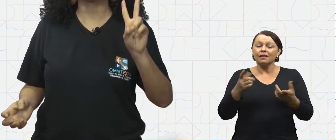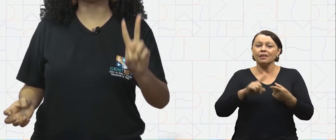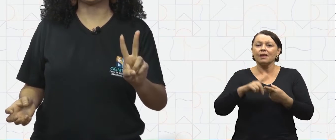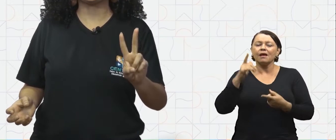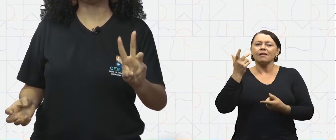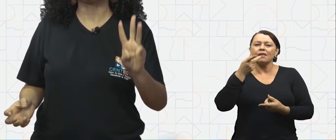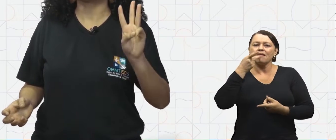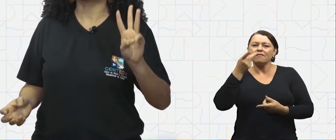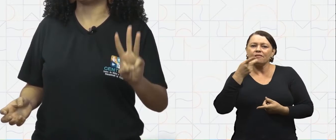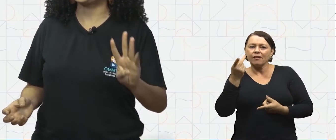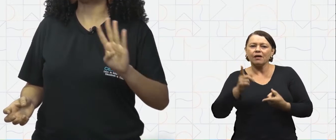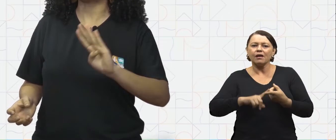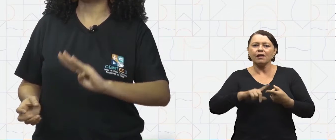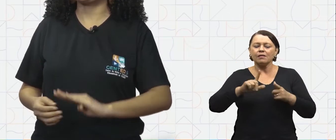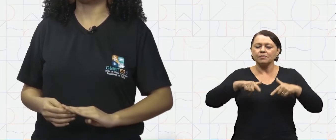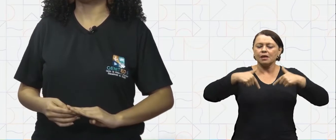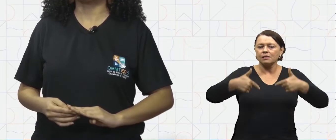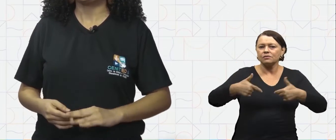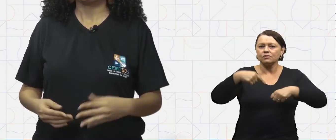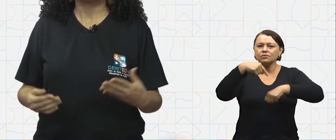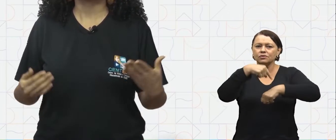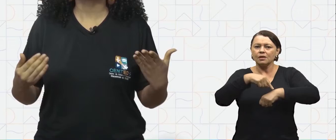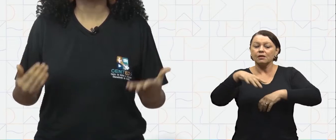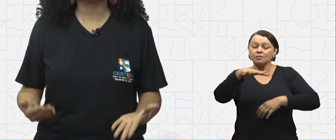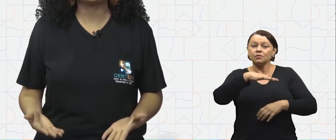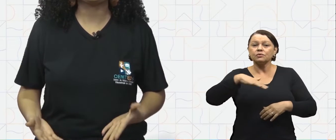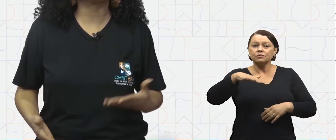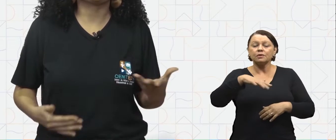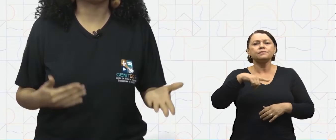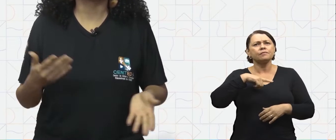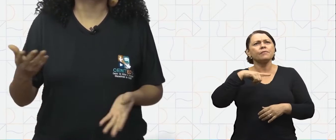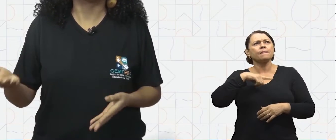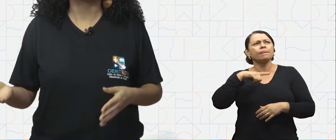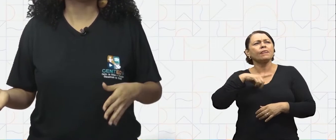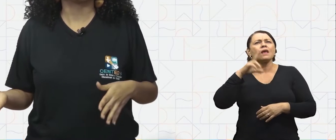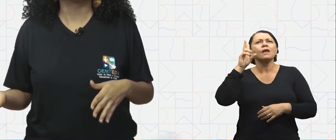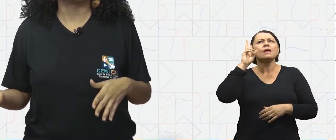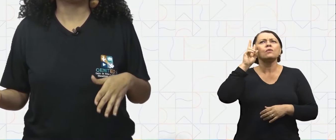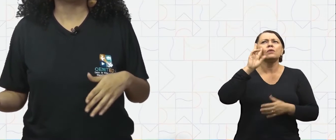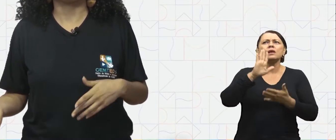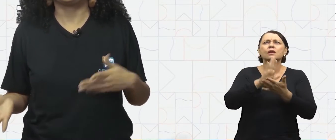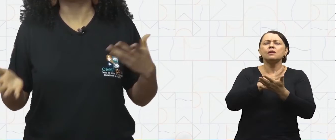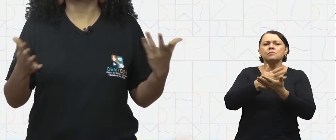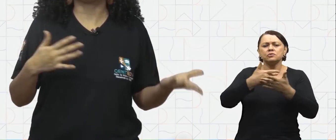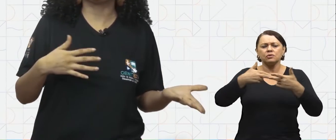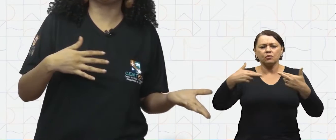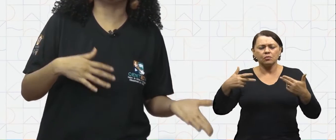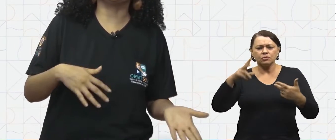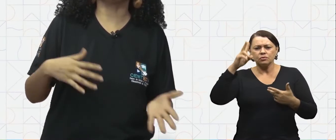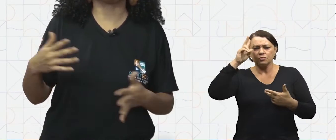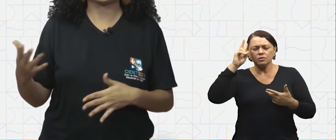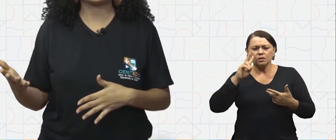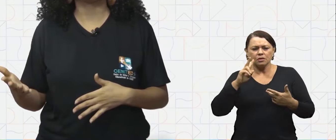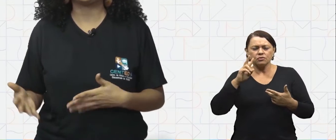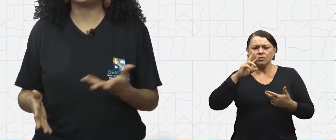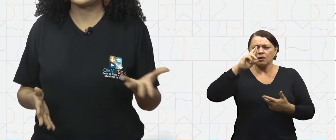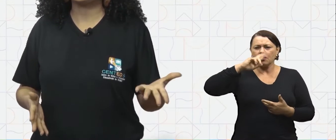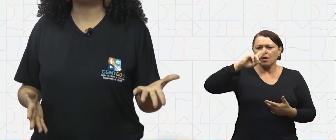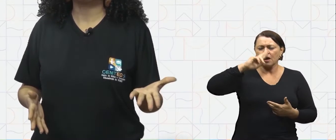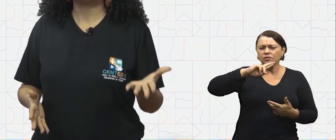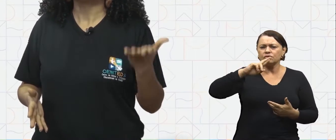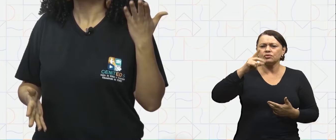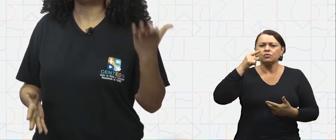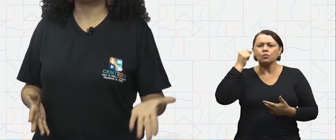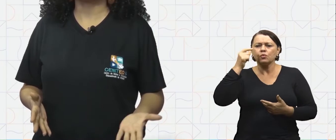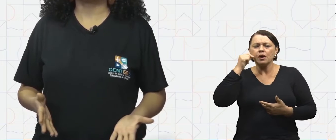Falas, ações, tempo e espaço. Eu até me lembro de algumas coisas da história de o ratinho, o gato e o